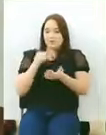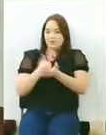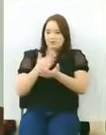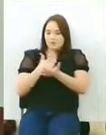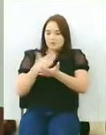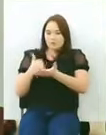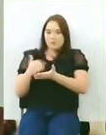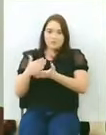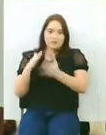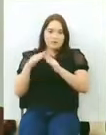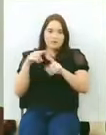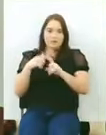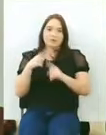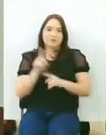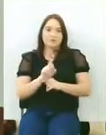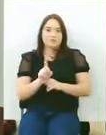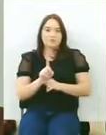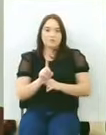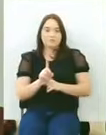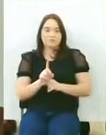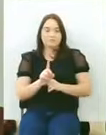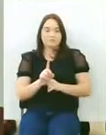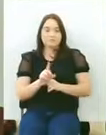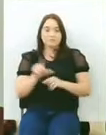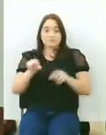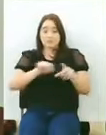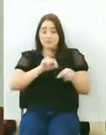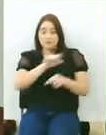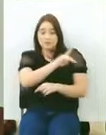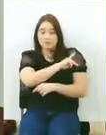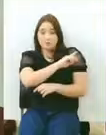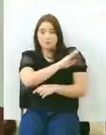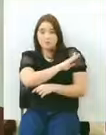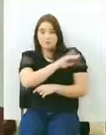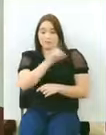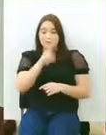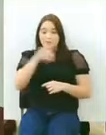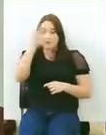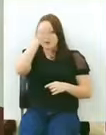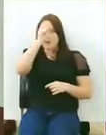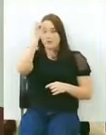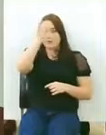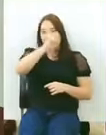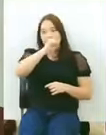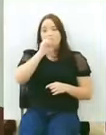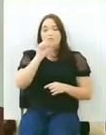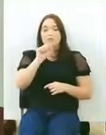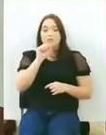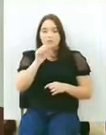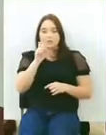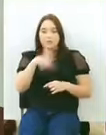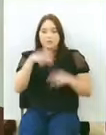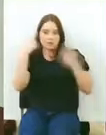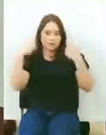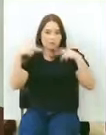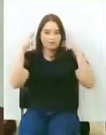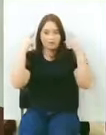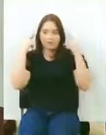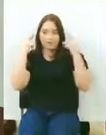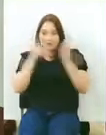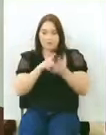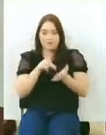criar partidos na igreja. Eleger presbíteros é aprender a ser ovelha de